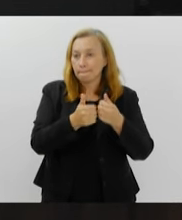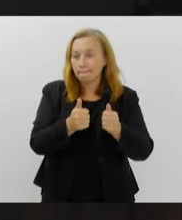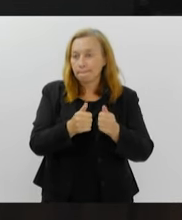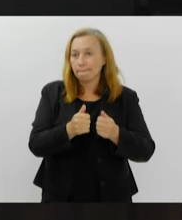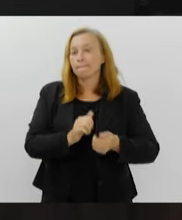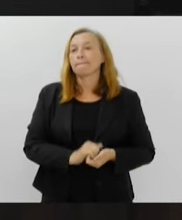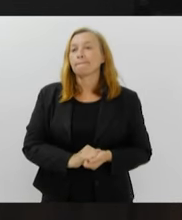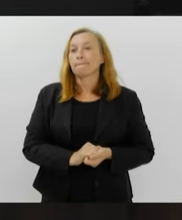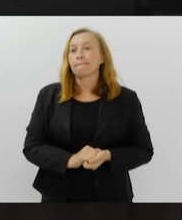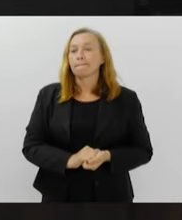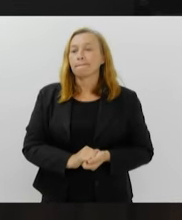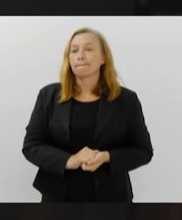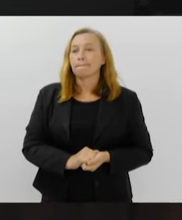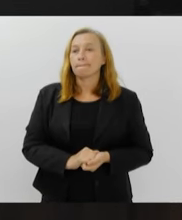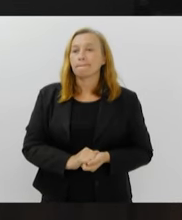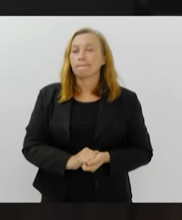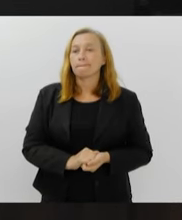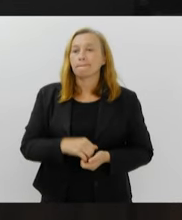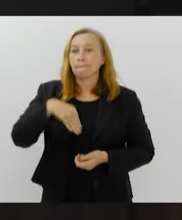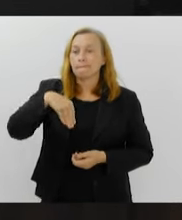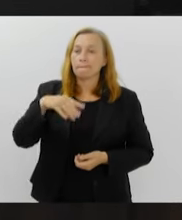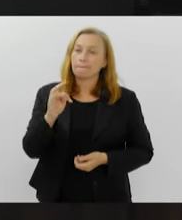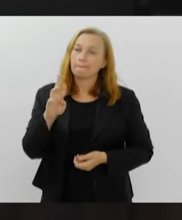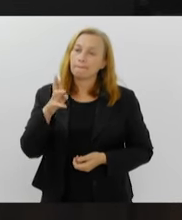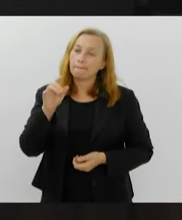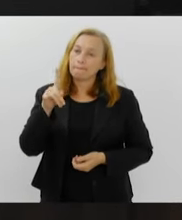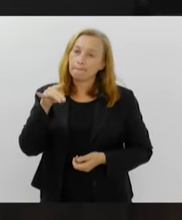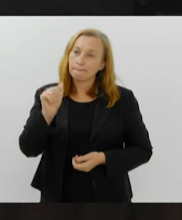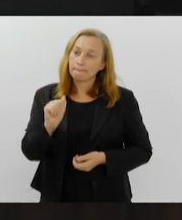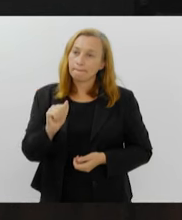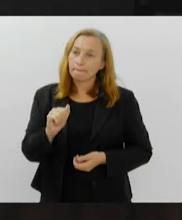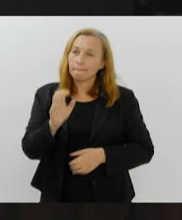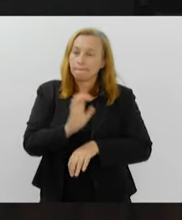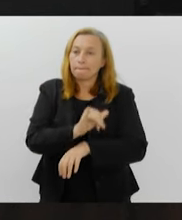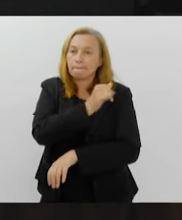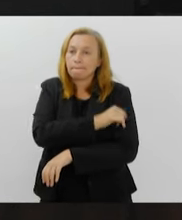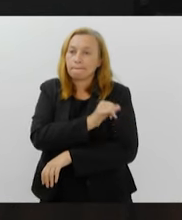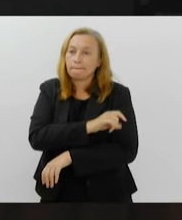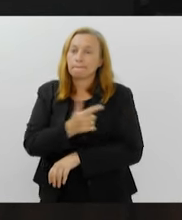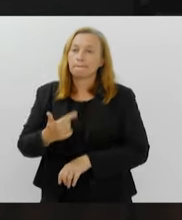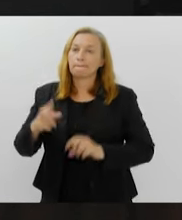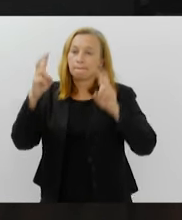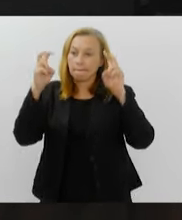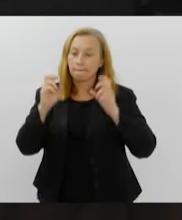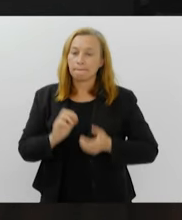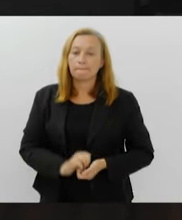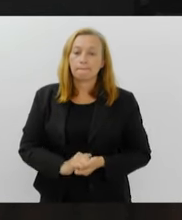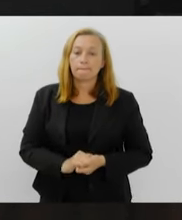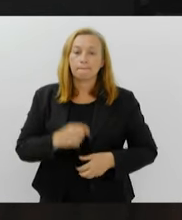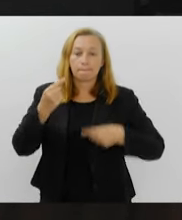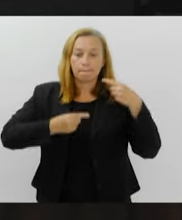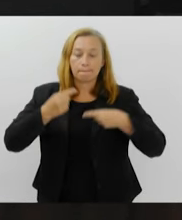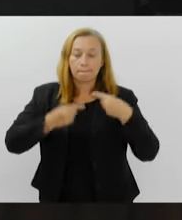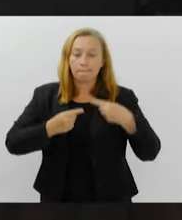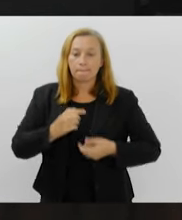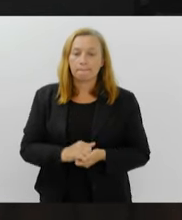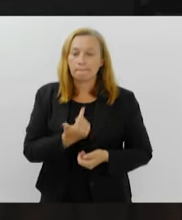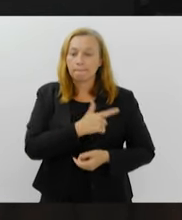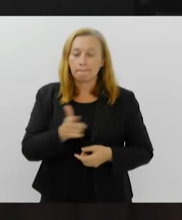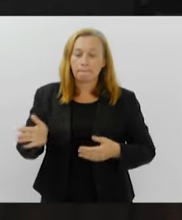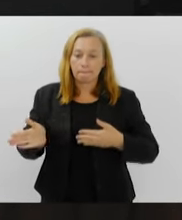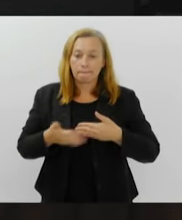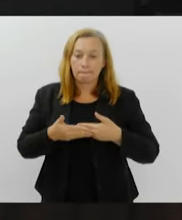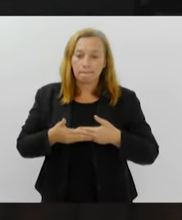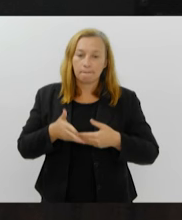passageiros na região metropolitana do Estado do Rio de Janeiro e d outras providências em discussão não havendo Quem